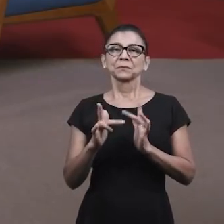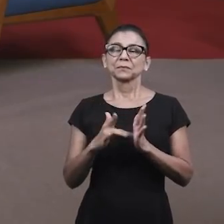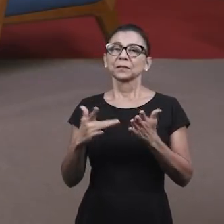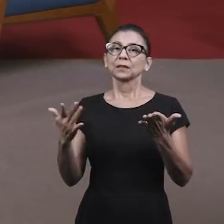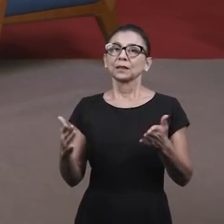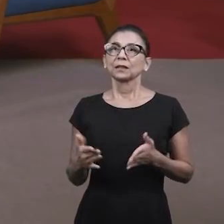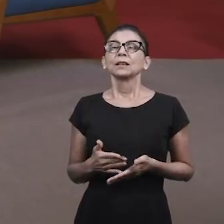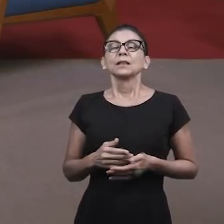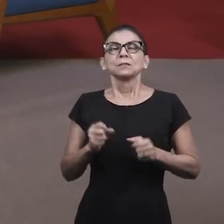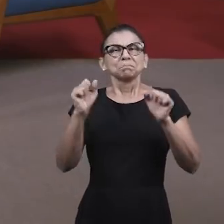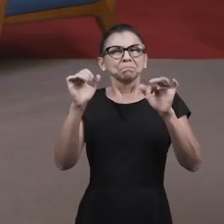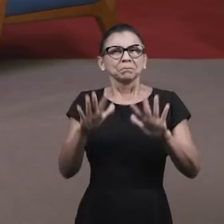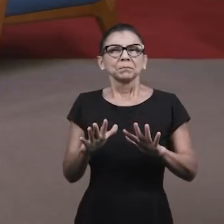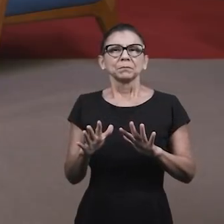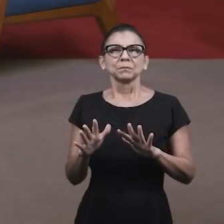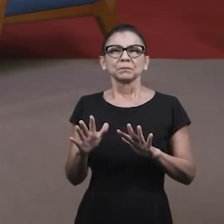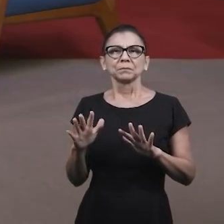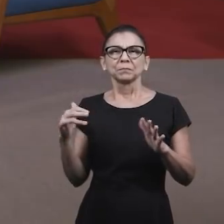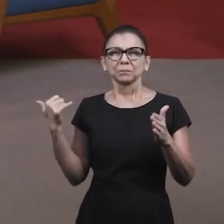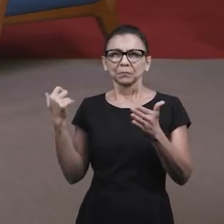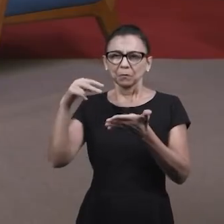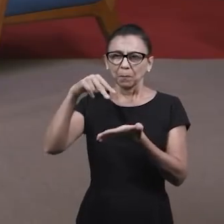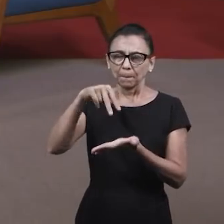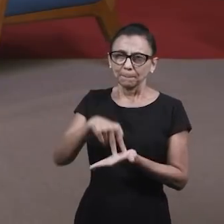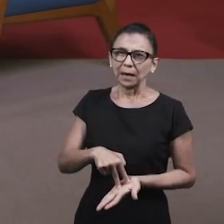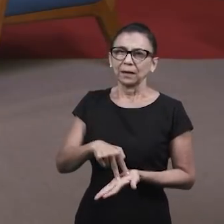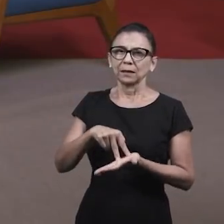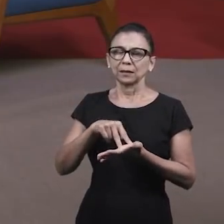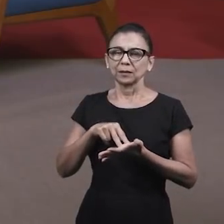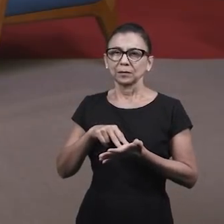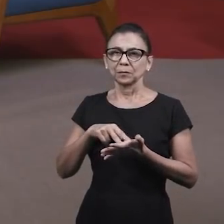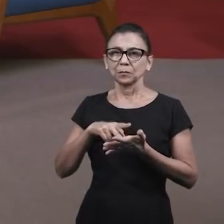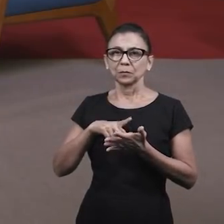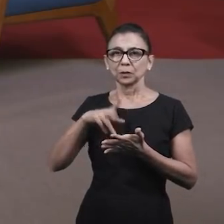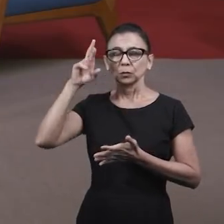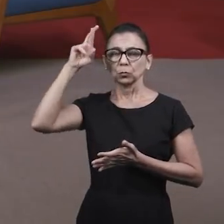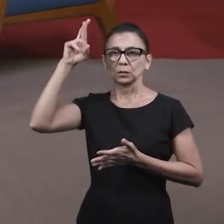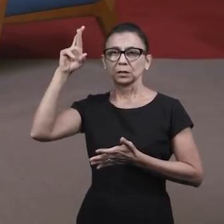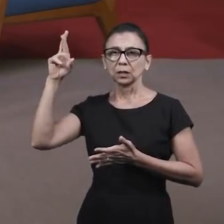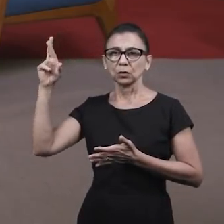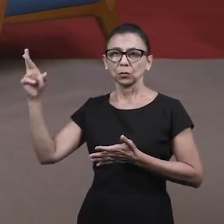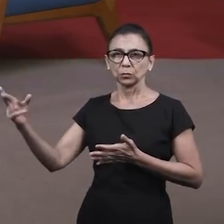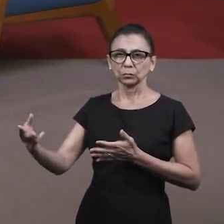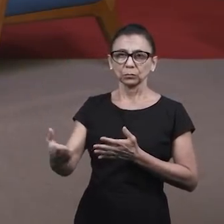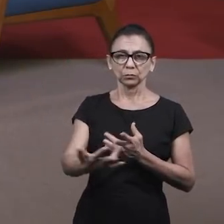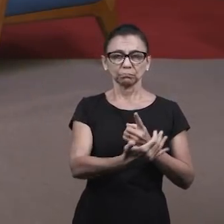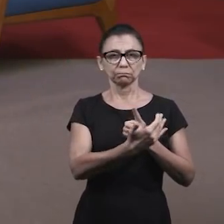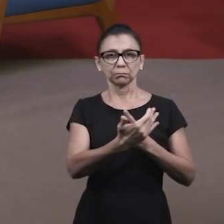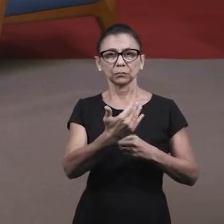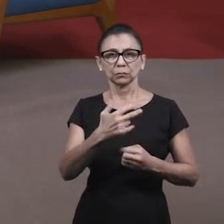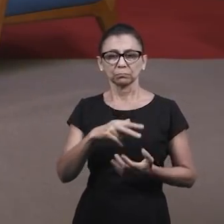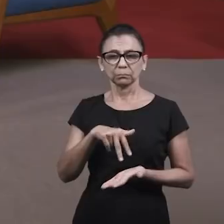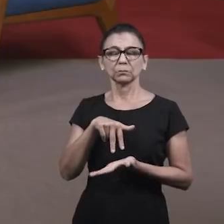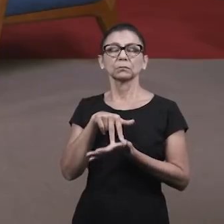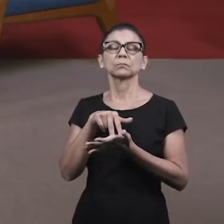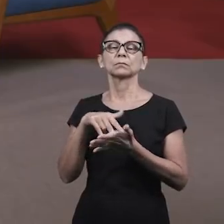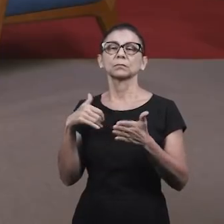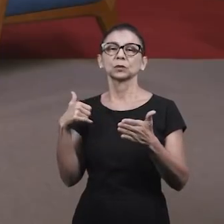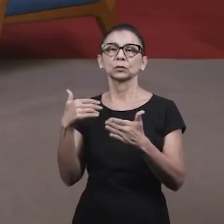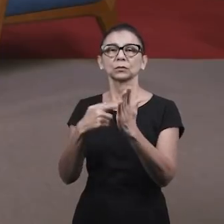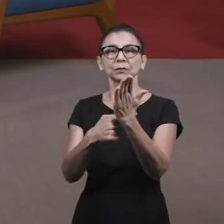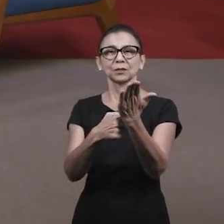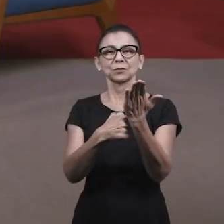até aqui, vencemos, o Senhor tem nos abençoado e mais uma vez, para minha alegria, eu recebo aqui,